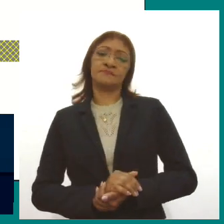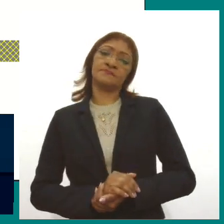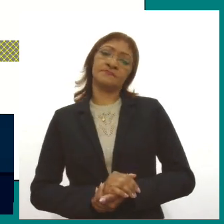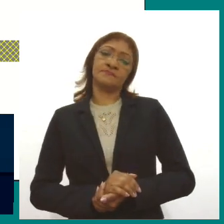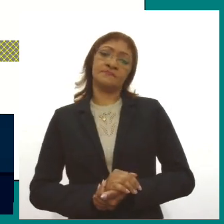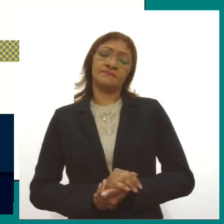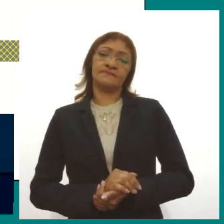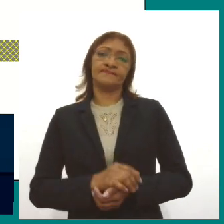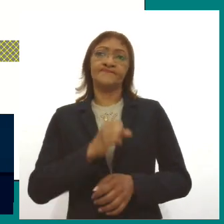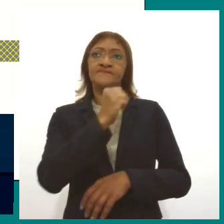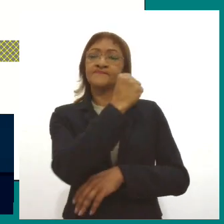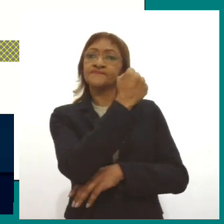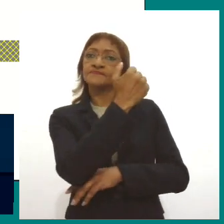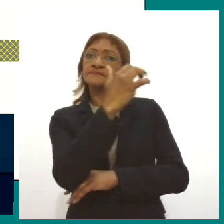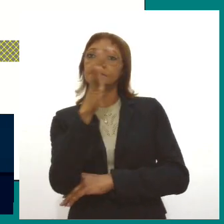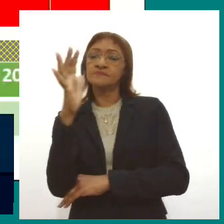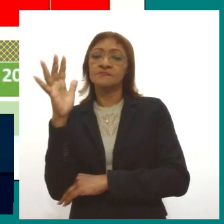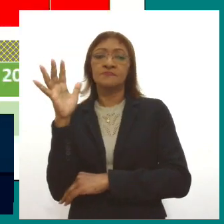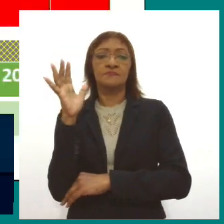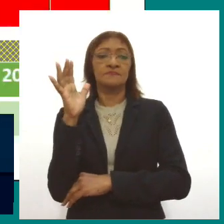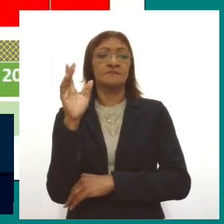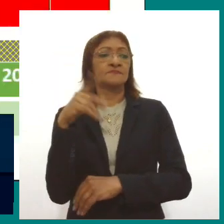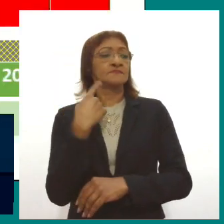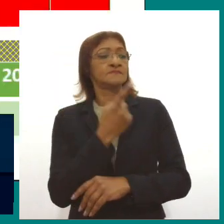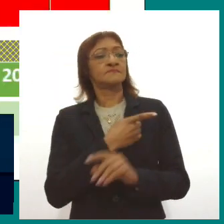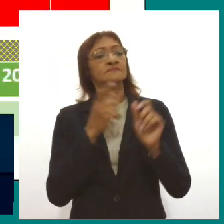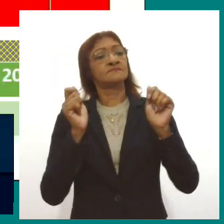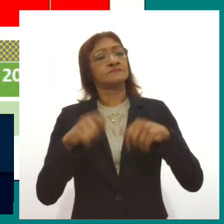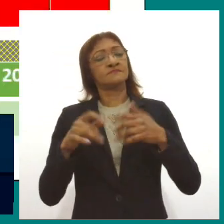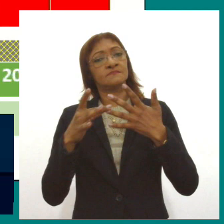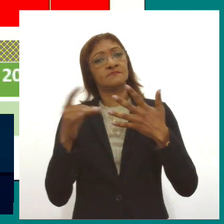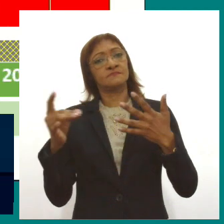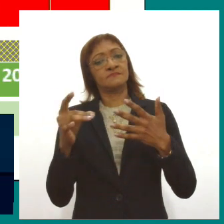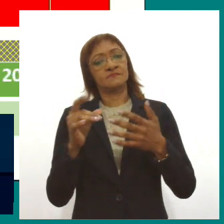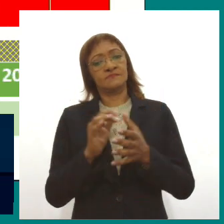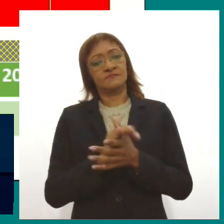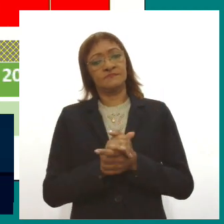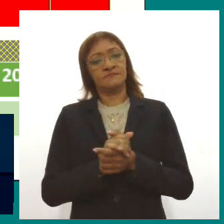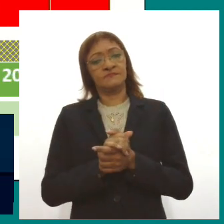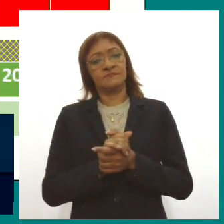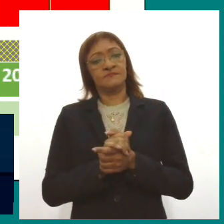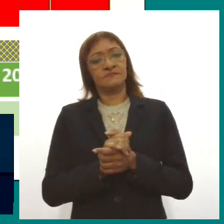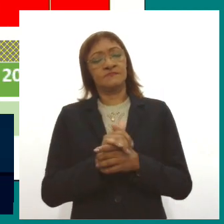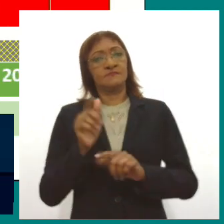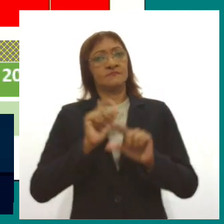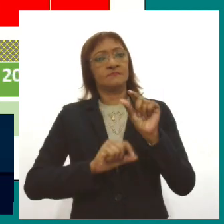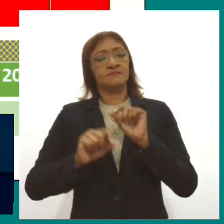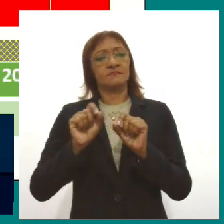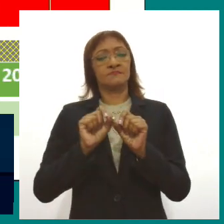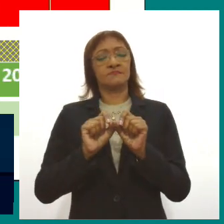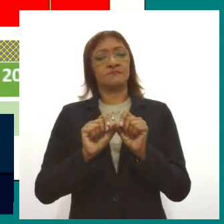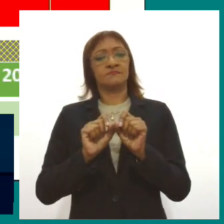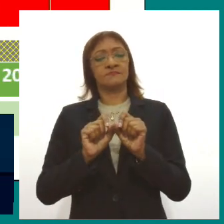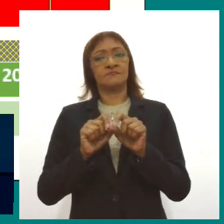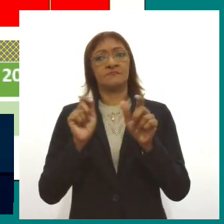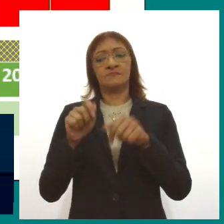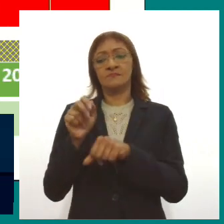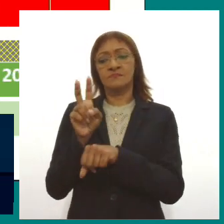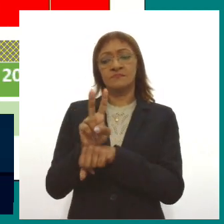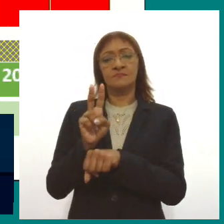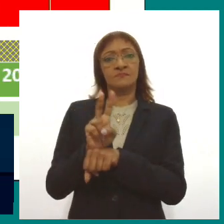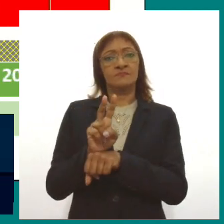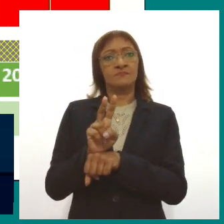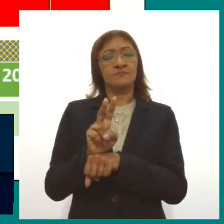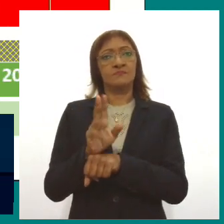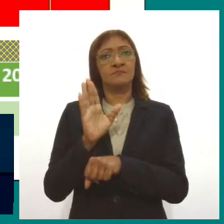Com relação ao meio ambiente, a gente pode destacar, pode passar, por favor, as ações de proteção e